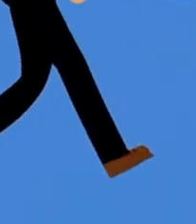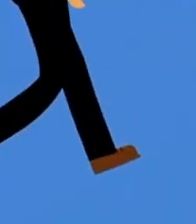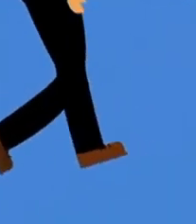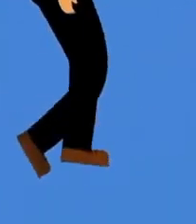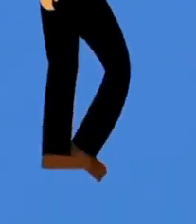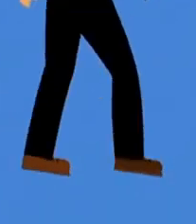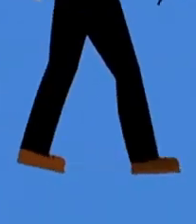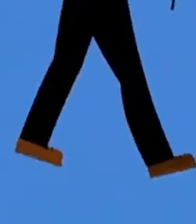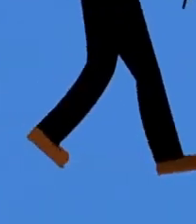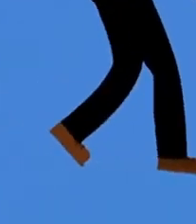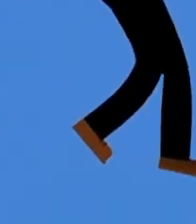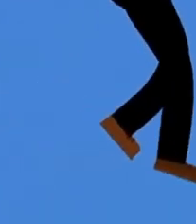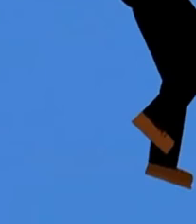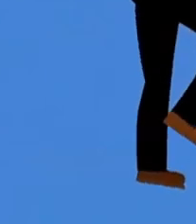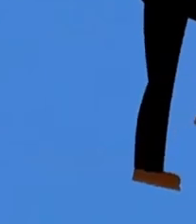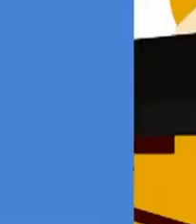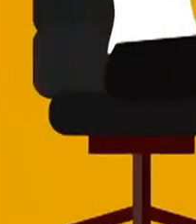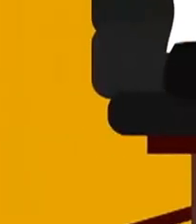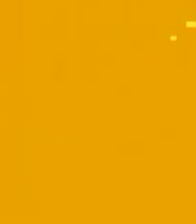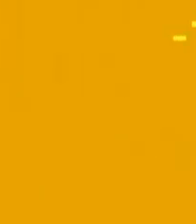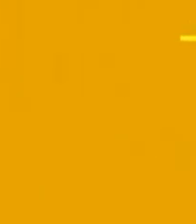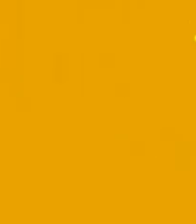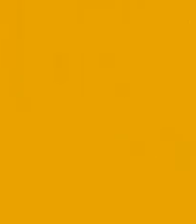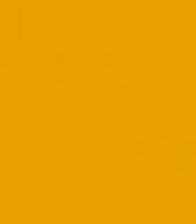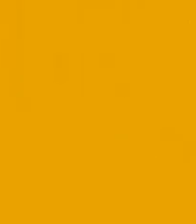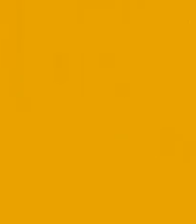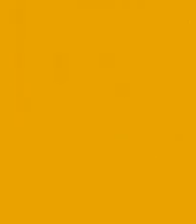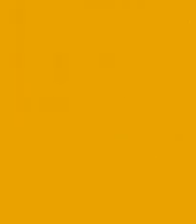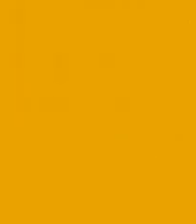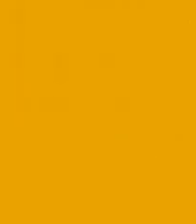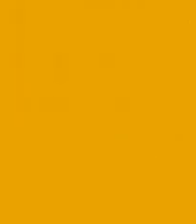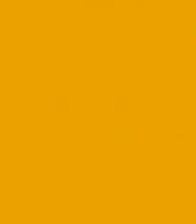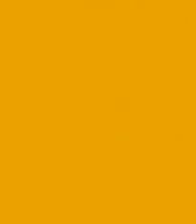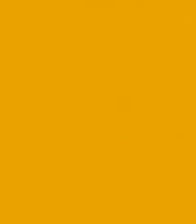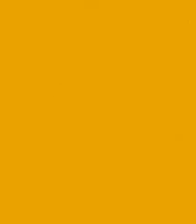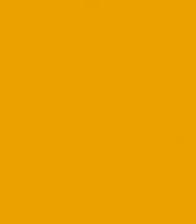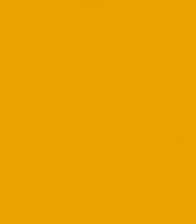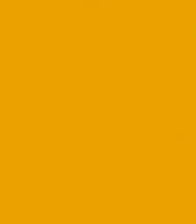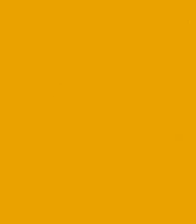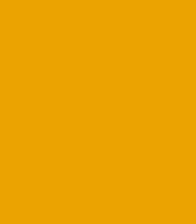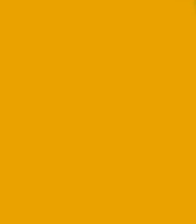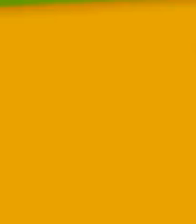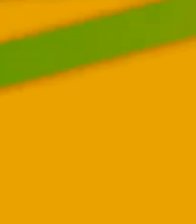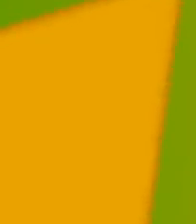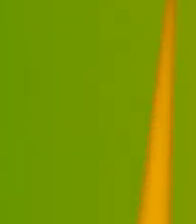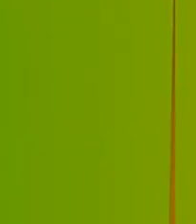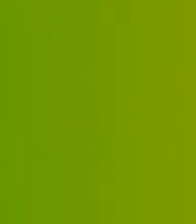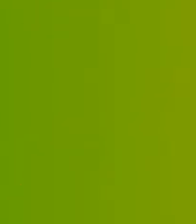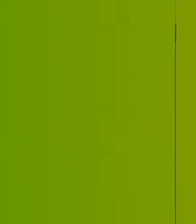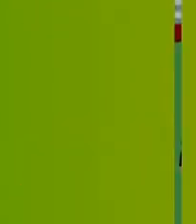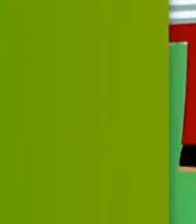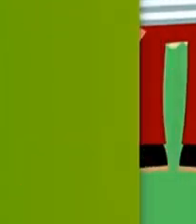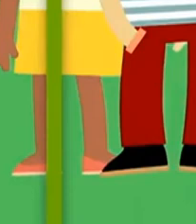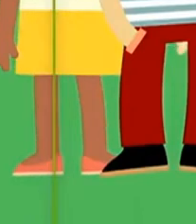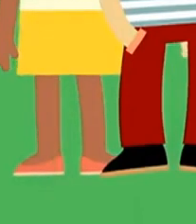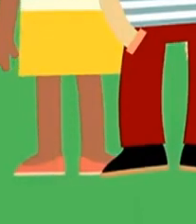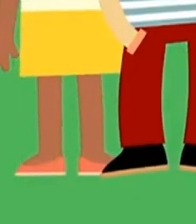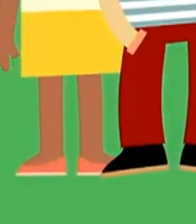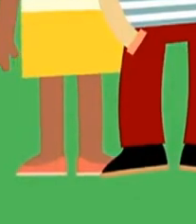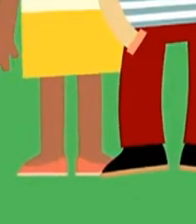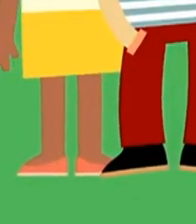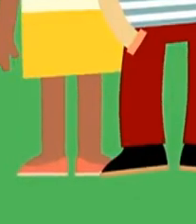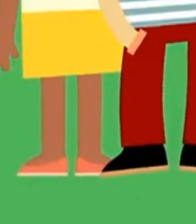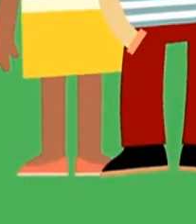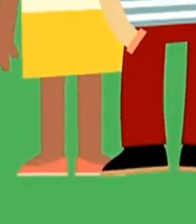abaixo de 50 anos de idade e mulheres com menos de 45 anos deverão se aposentar sob as novas regras, ou